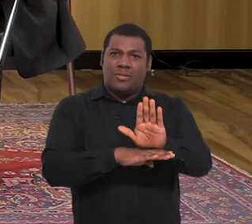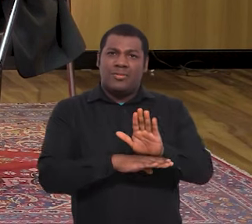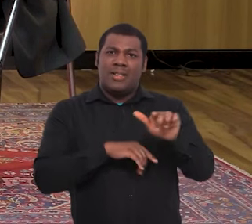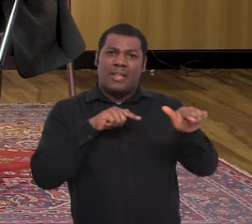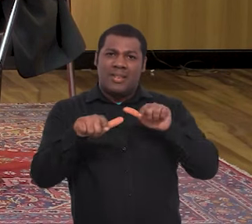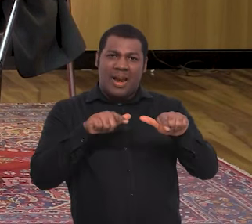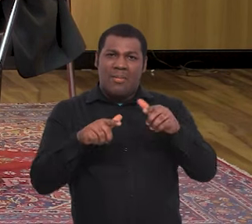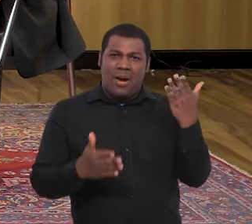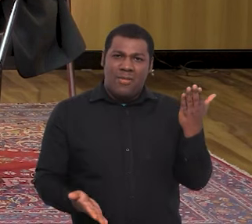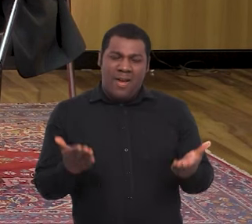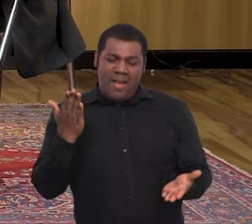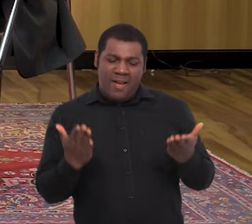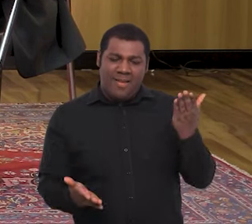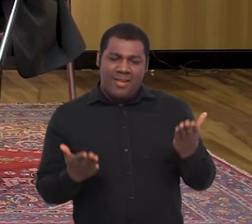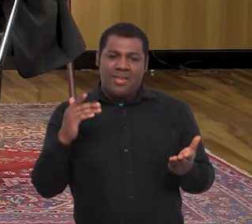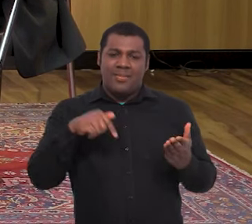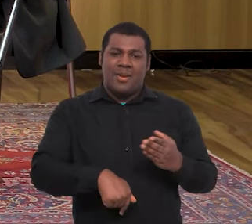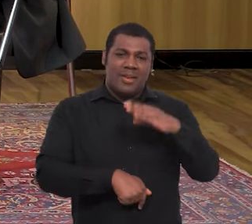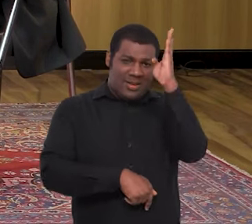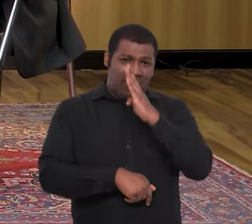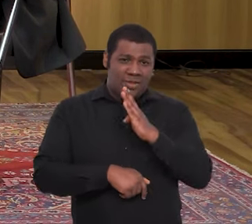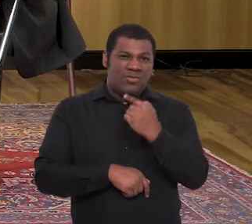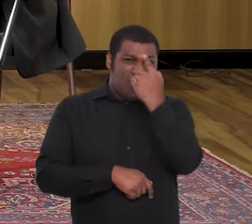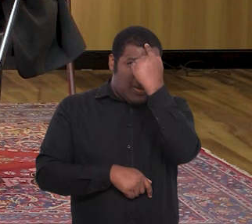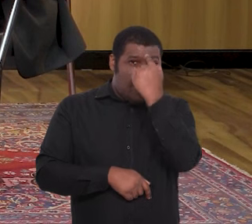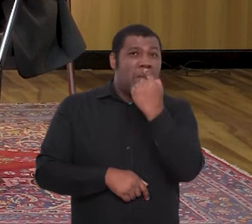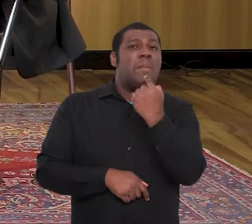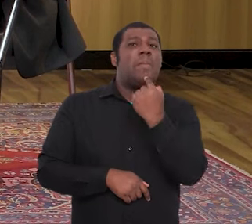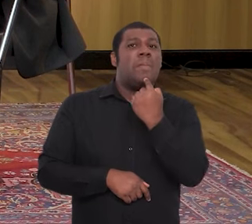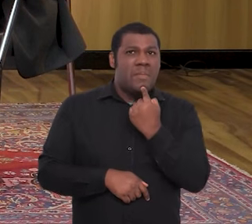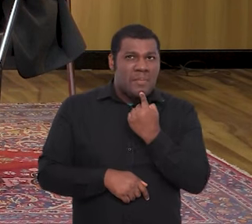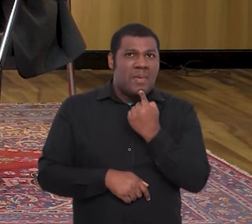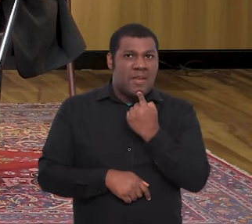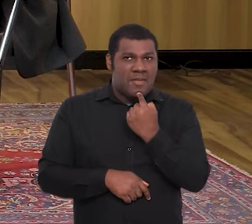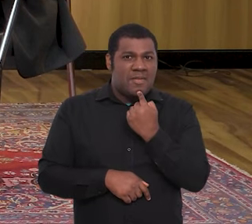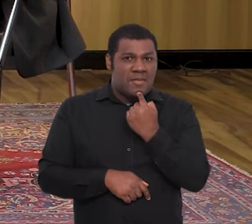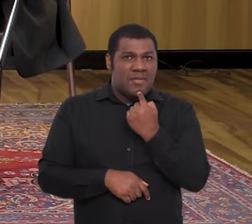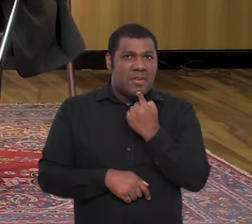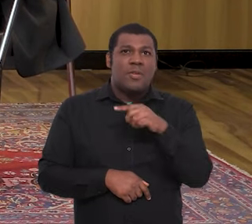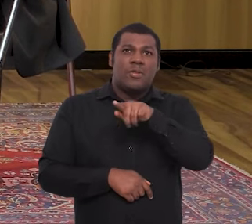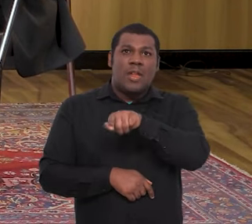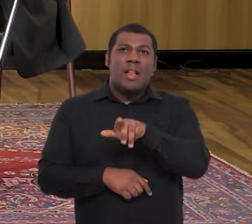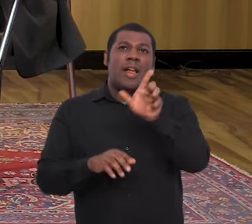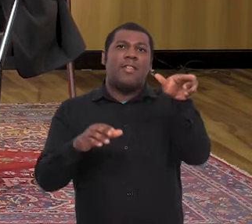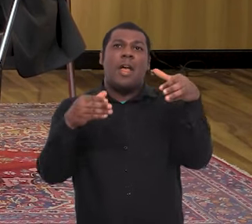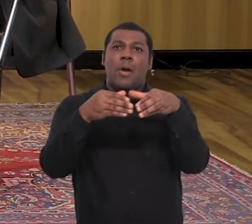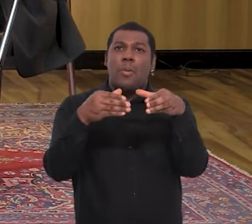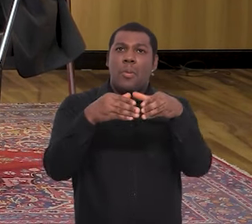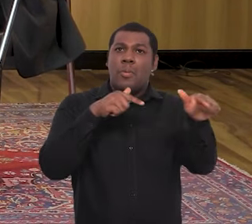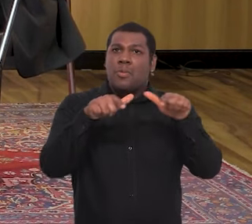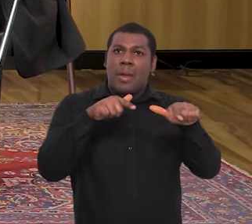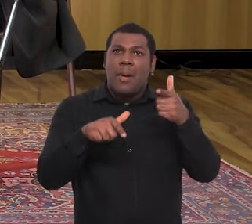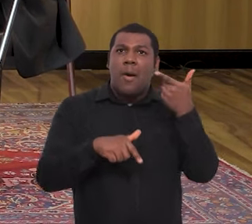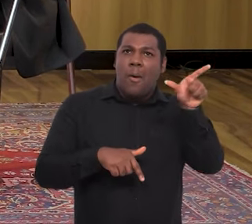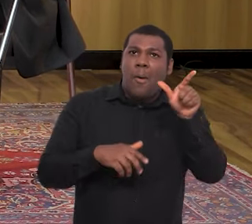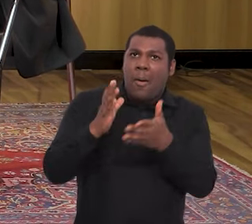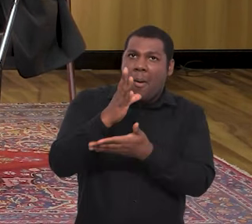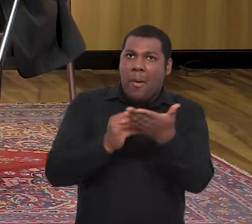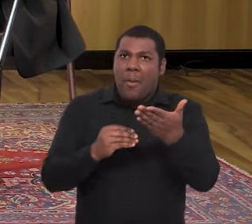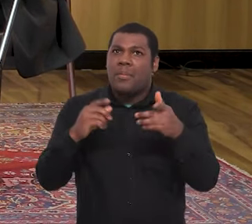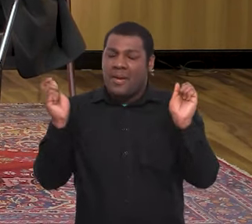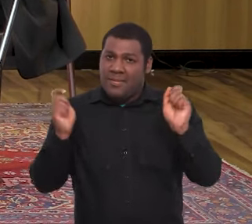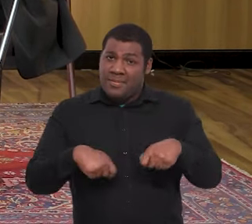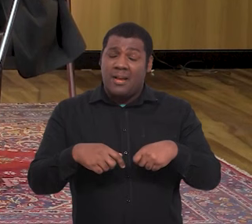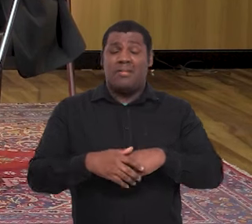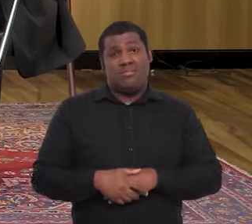trabalho flexível no Brasil de modo geral Esse é um modelo que pode ser seguido para outros tipos de trabalhador depende do tipo de trabalho tem trabalho que